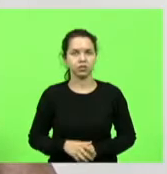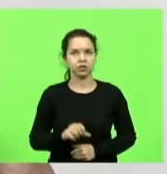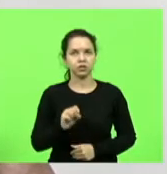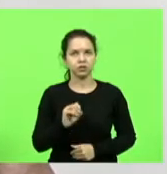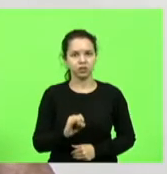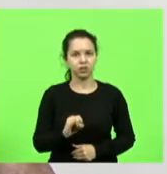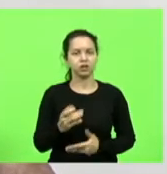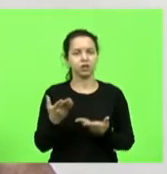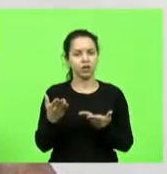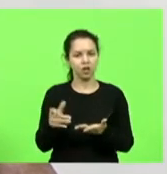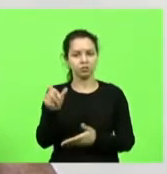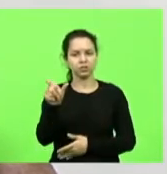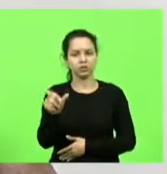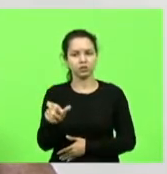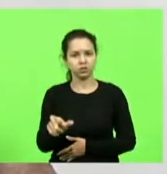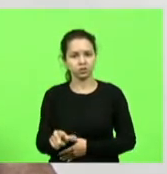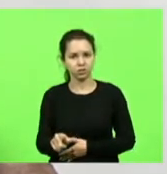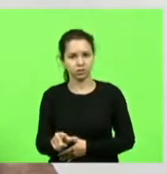se essa pessoa,